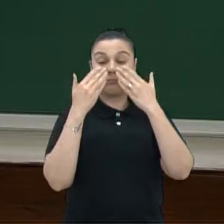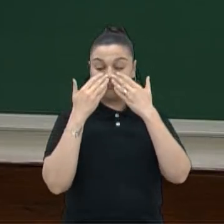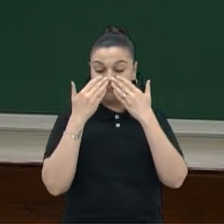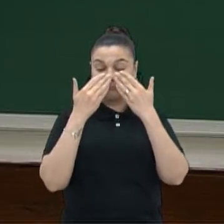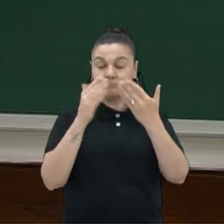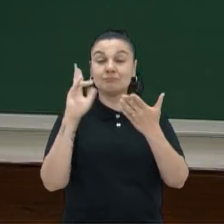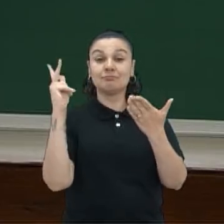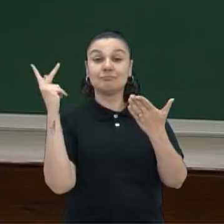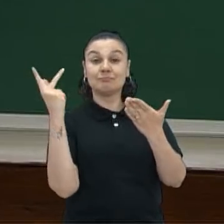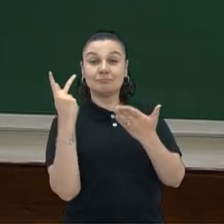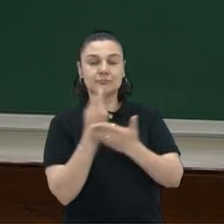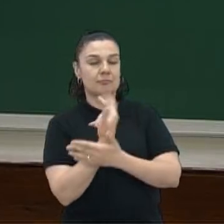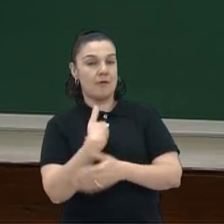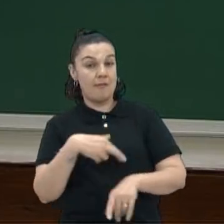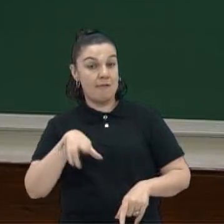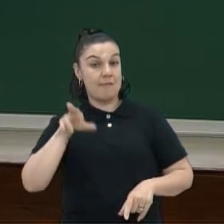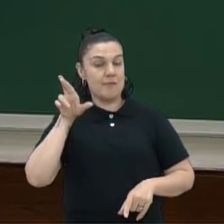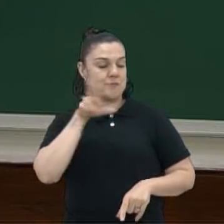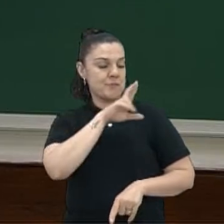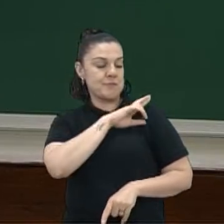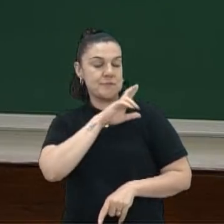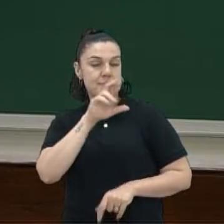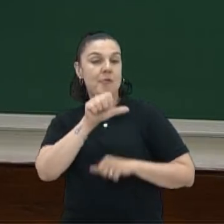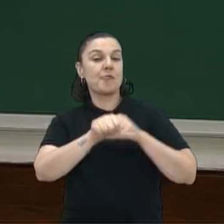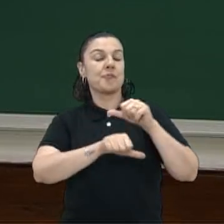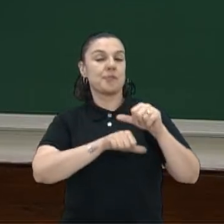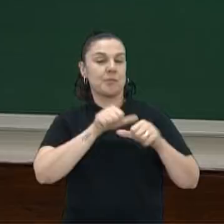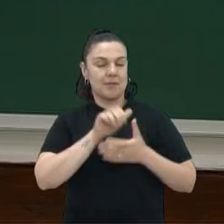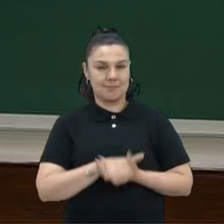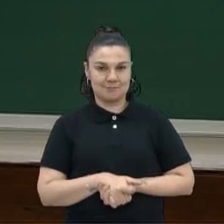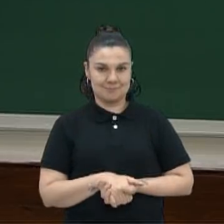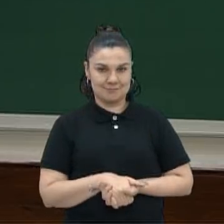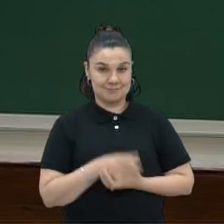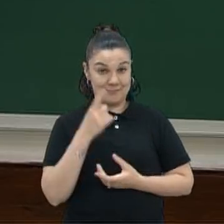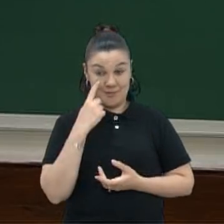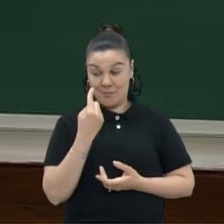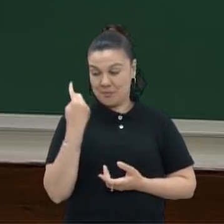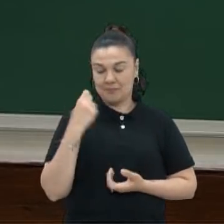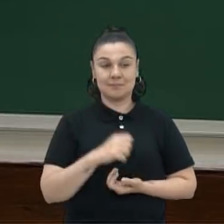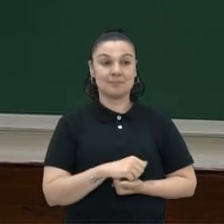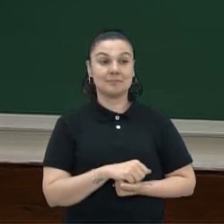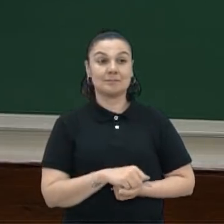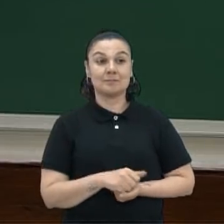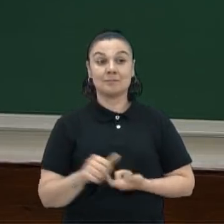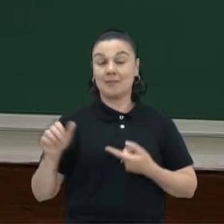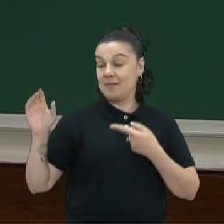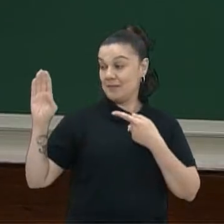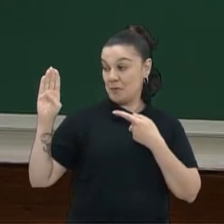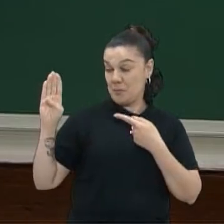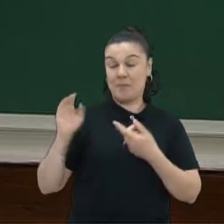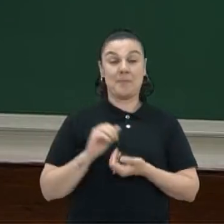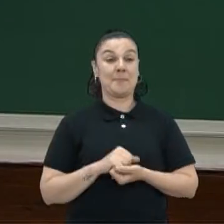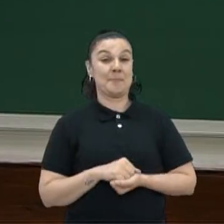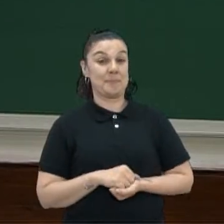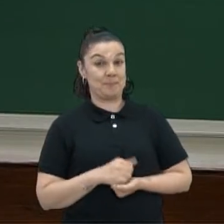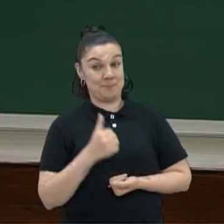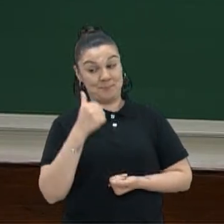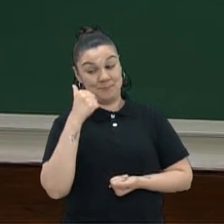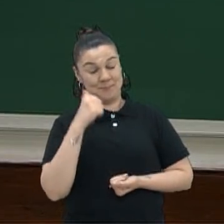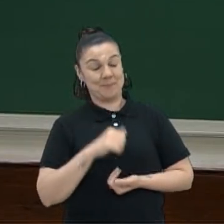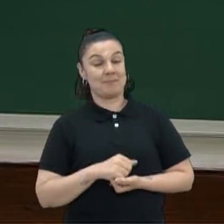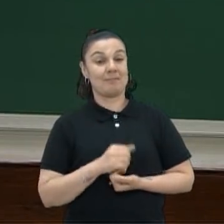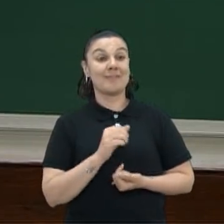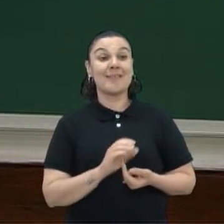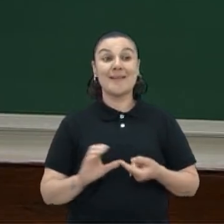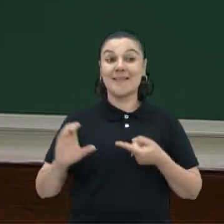o agente responsável por esse tipo de erosão. Olha lá, letra B, erosão